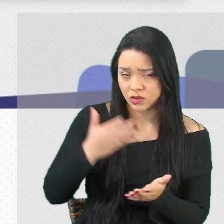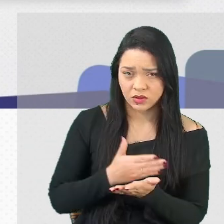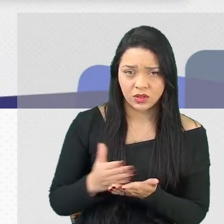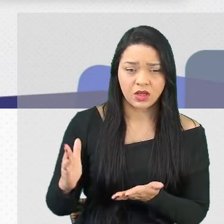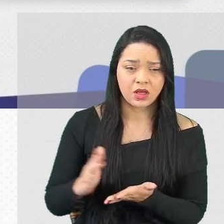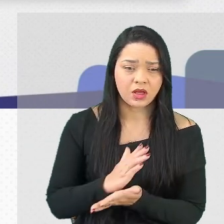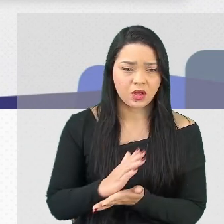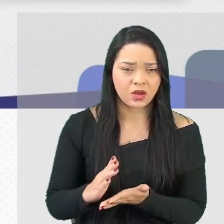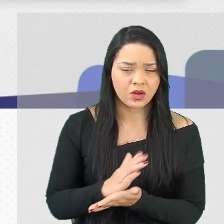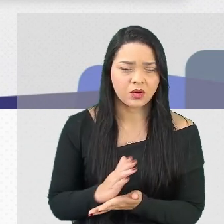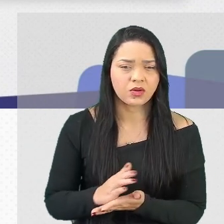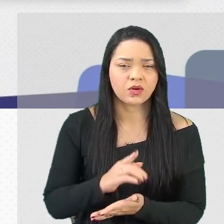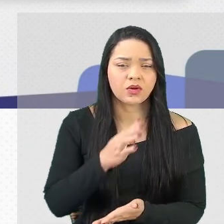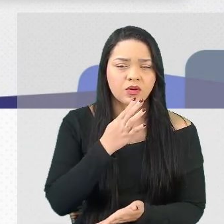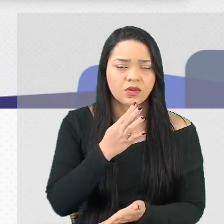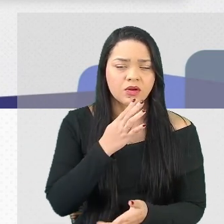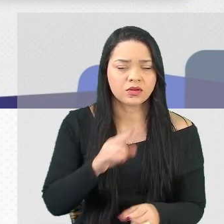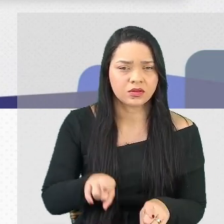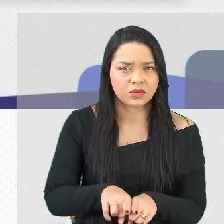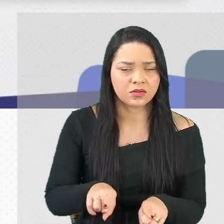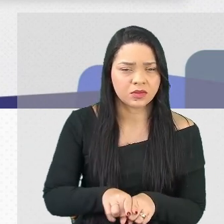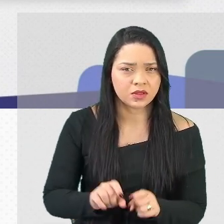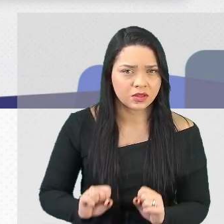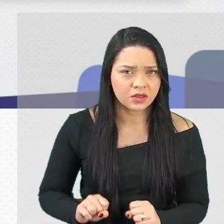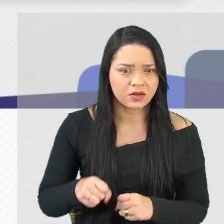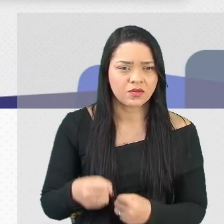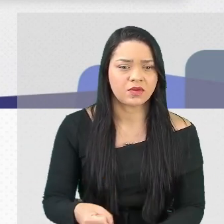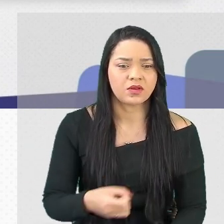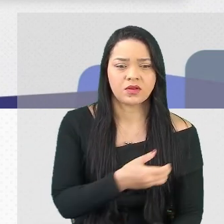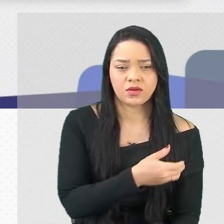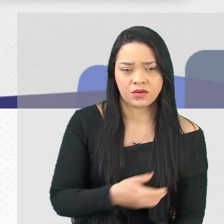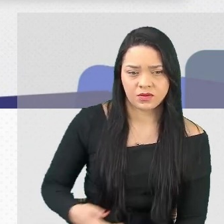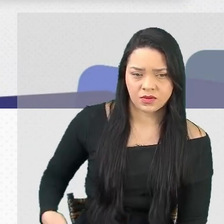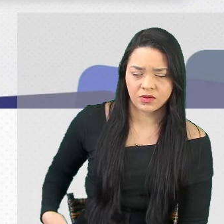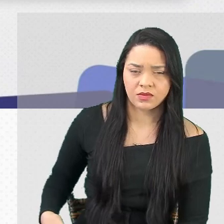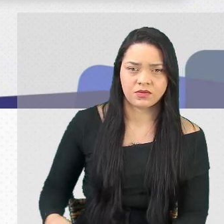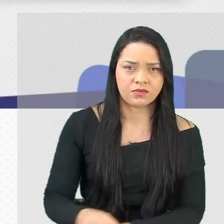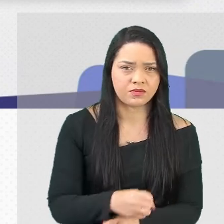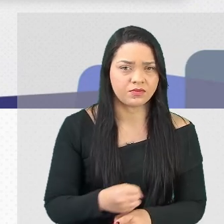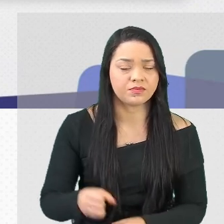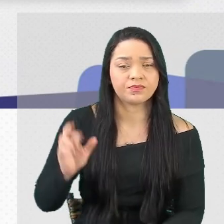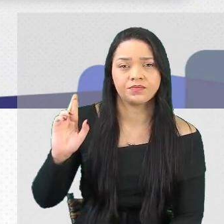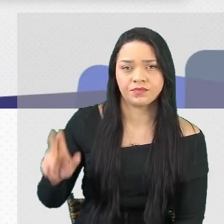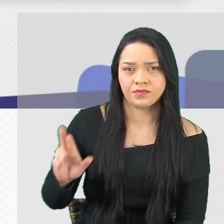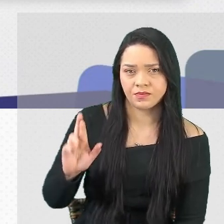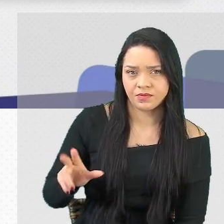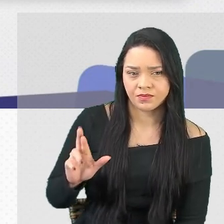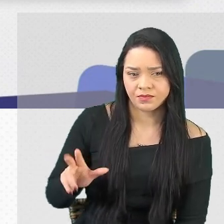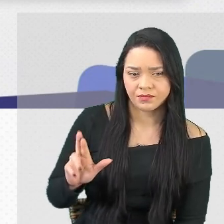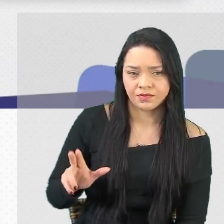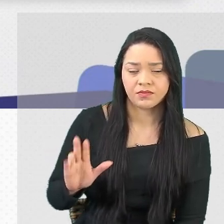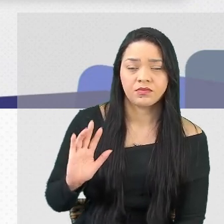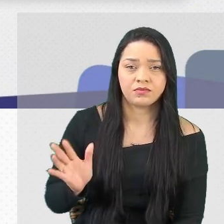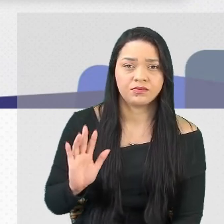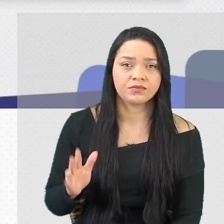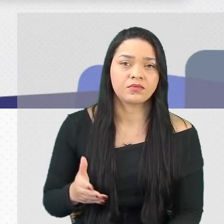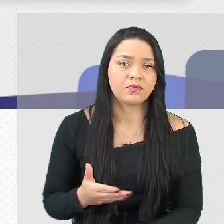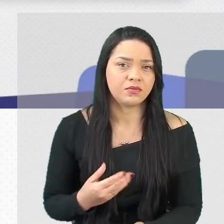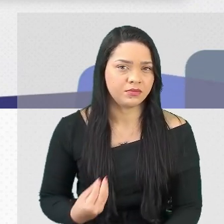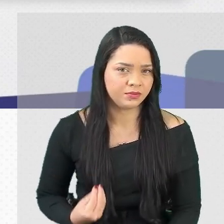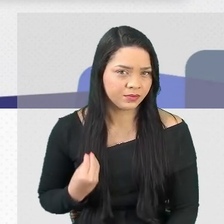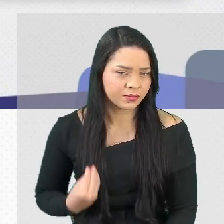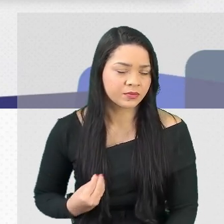alguns e todos eles defendem de fato um Estado e uma sociedade diferente da qual estava vigente, daquela que